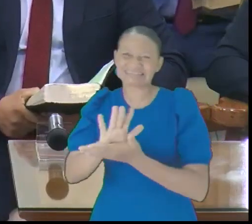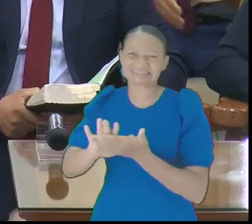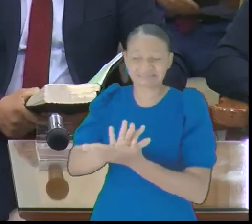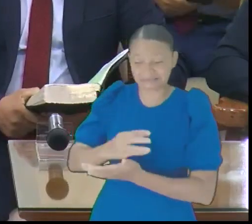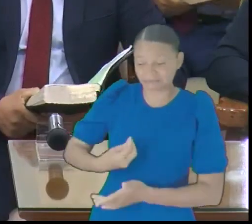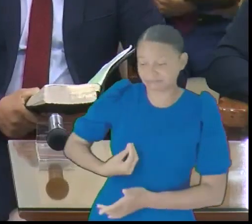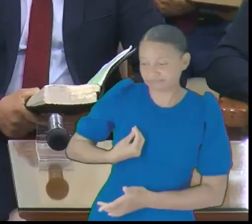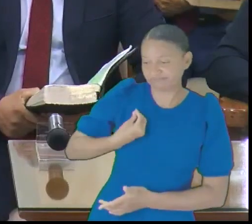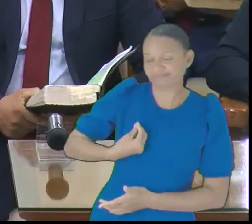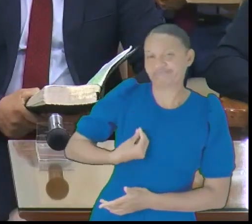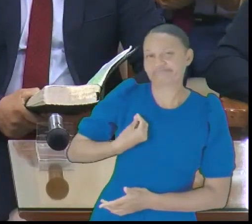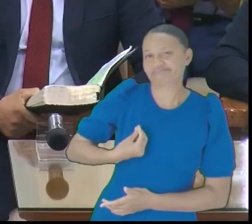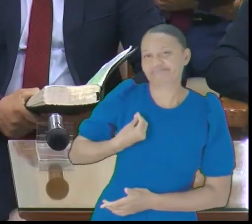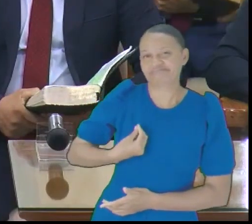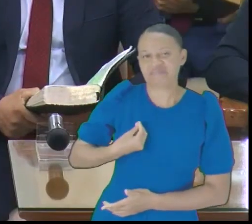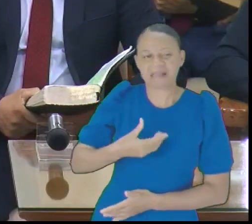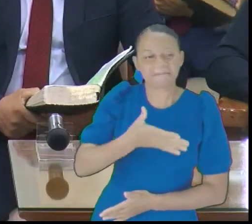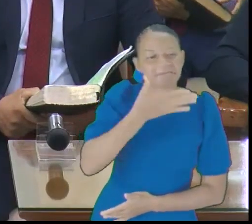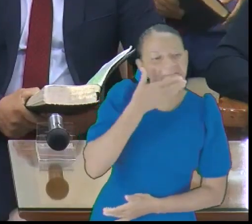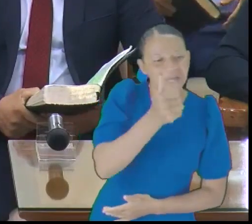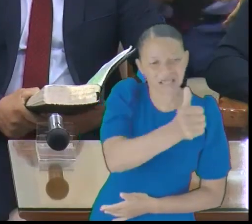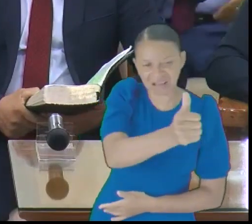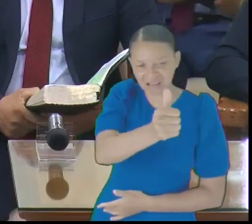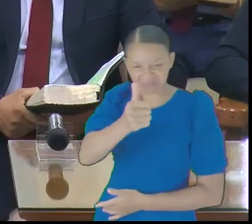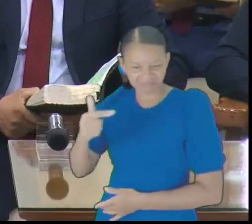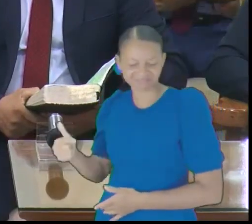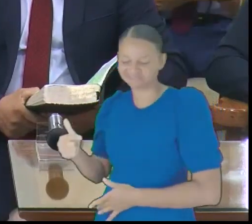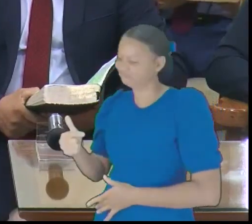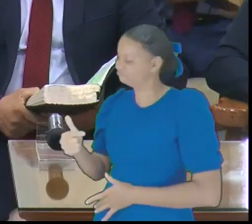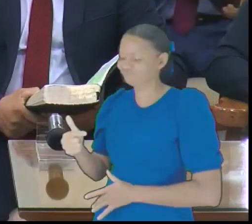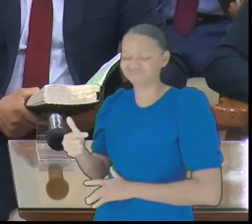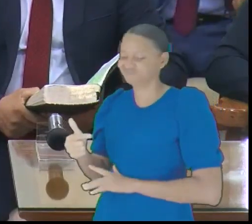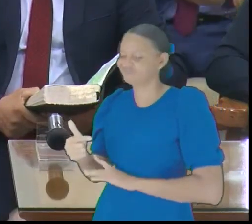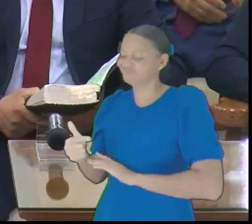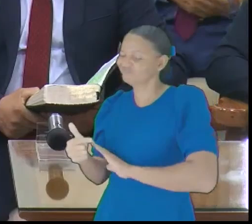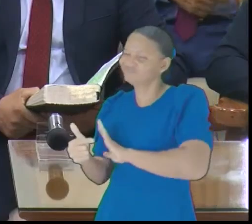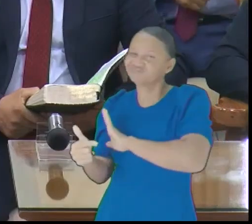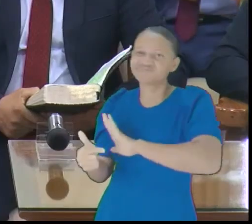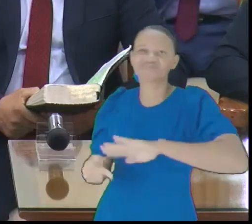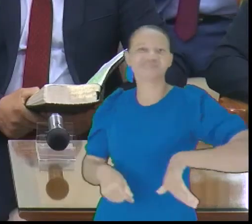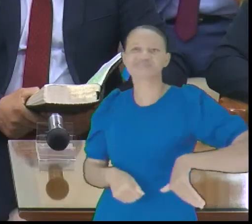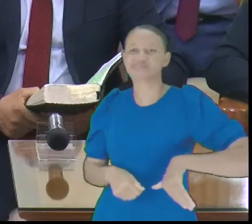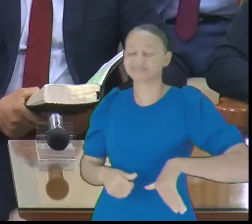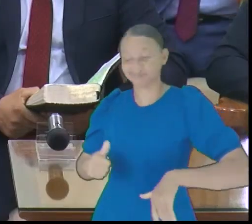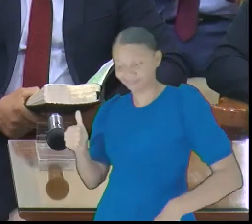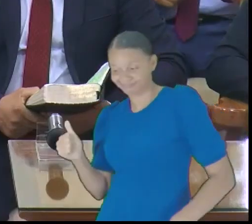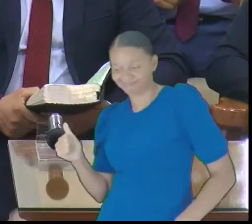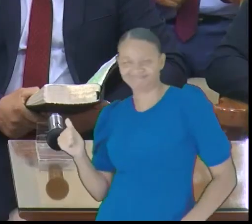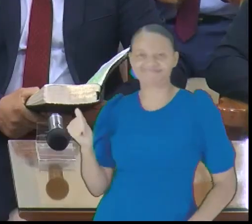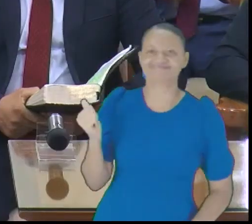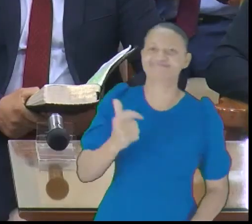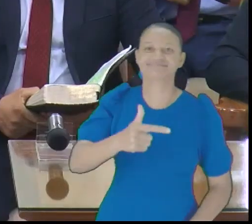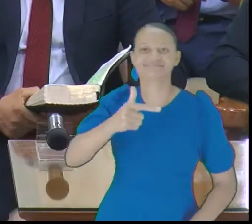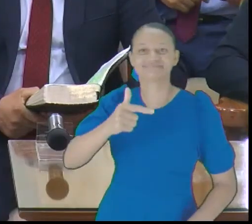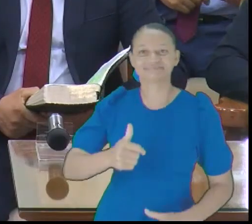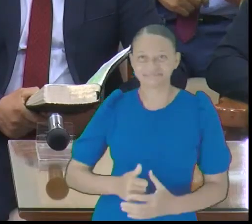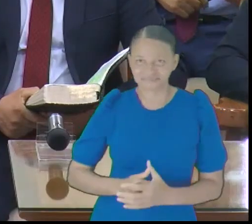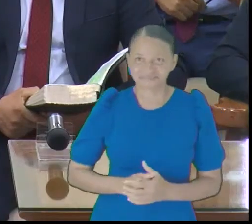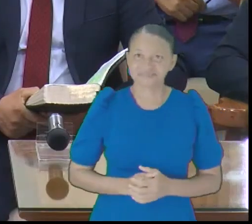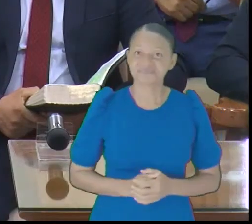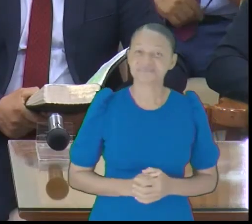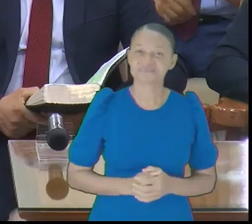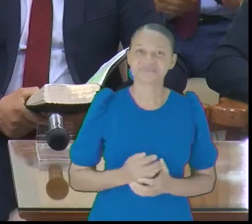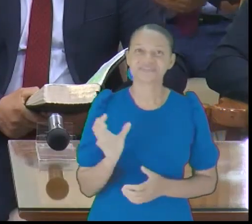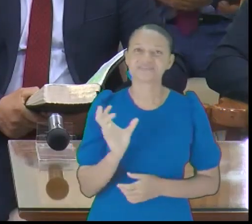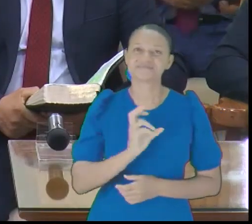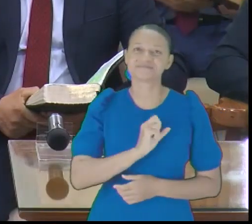vida era melhor do que este relacionamento com o Deus dos céus.